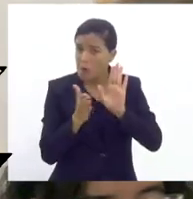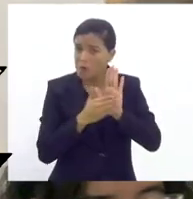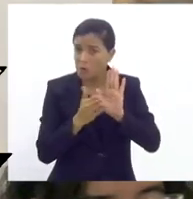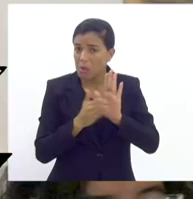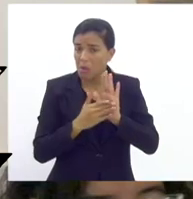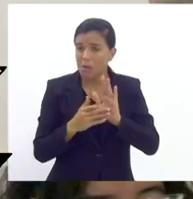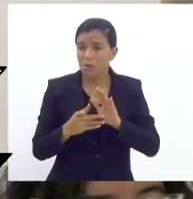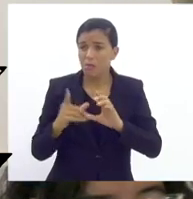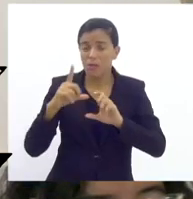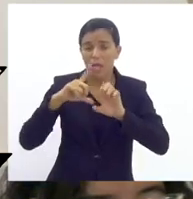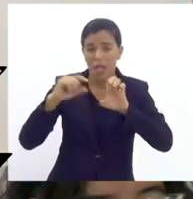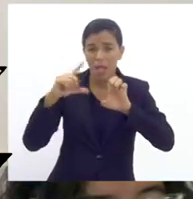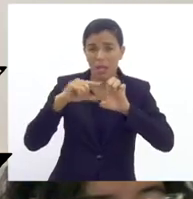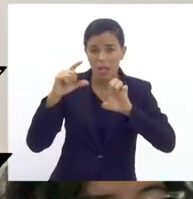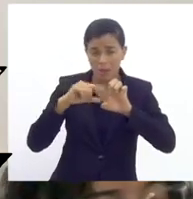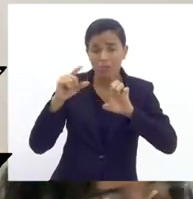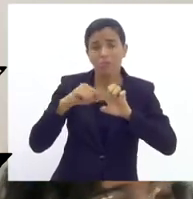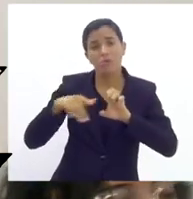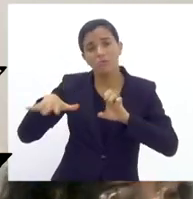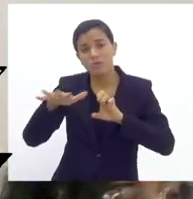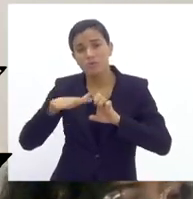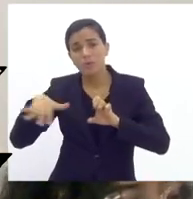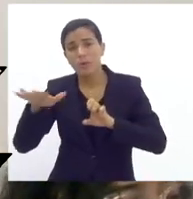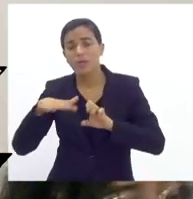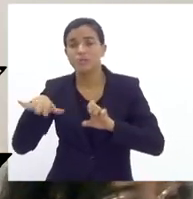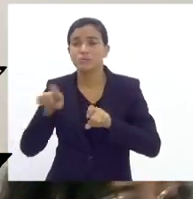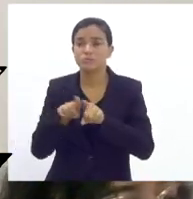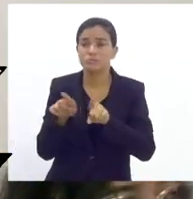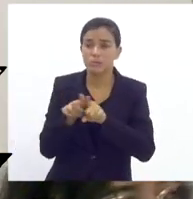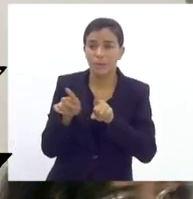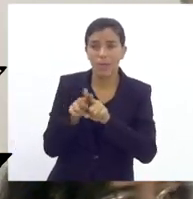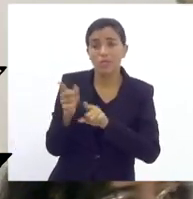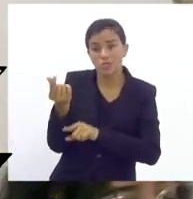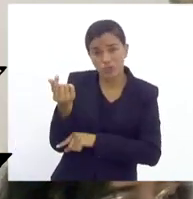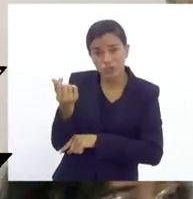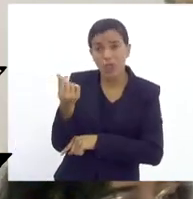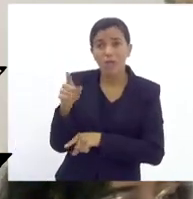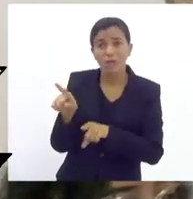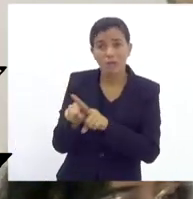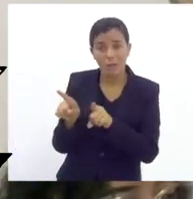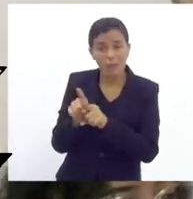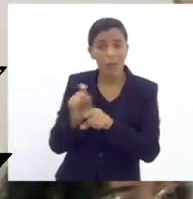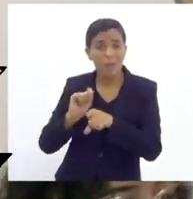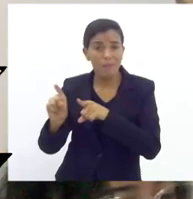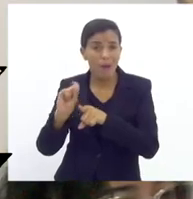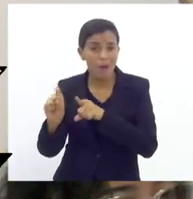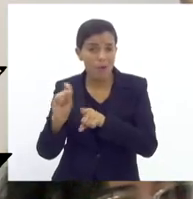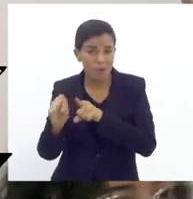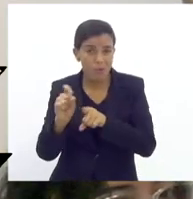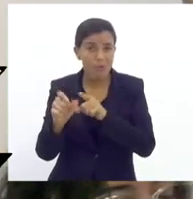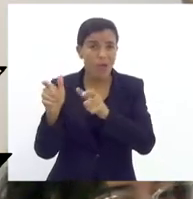mas não tem espaço o dinheiro para alugar